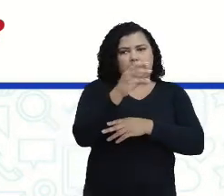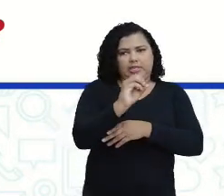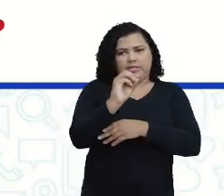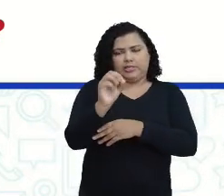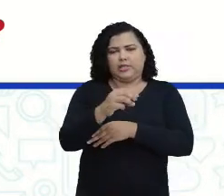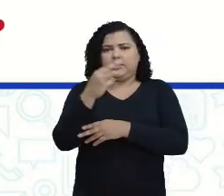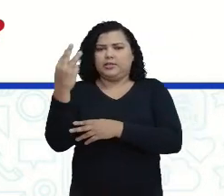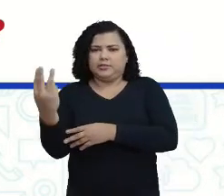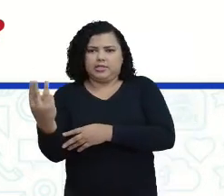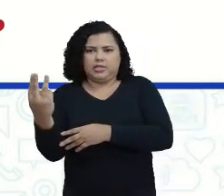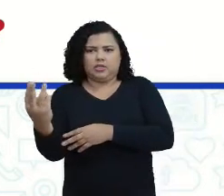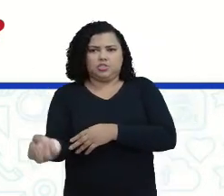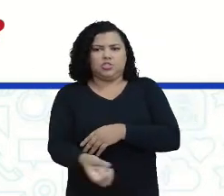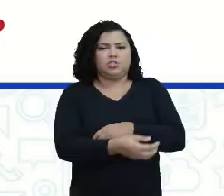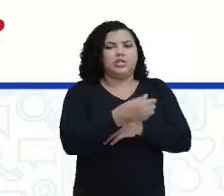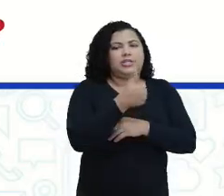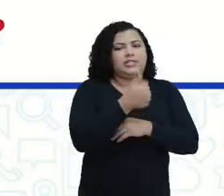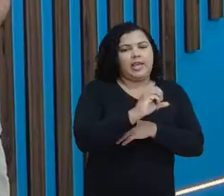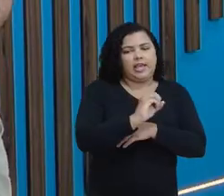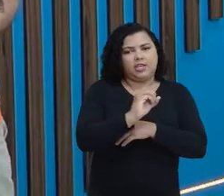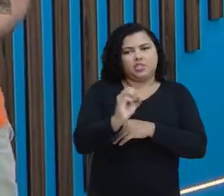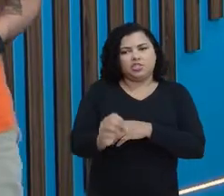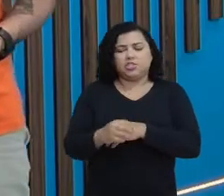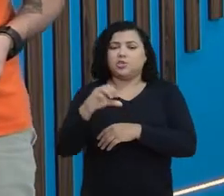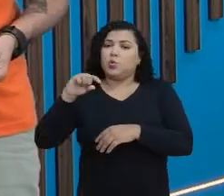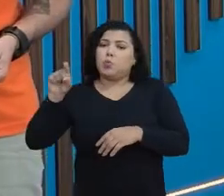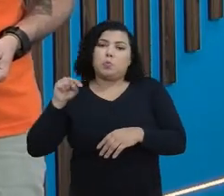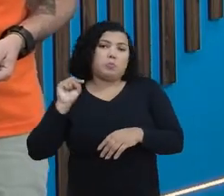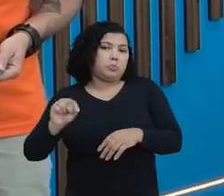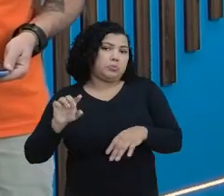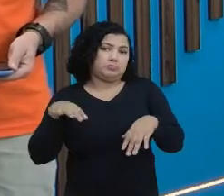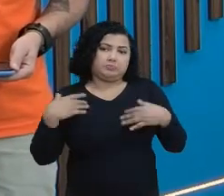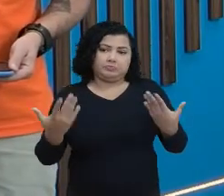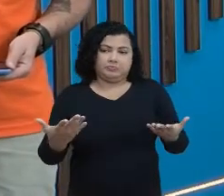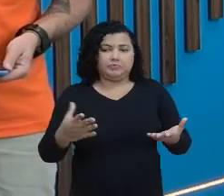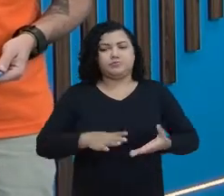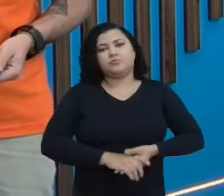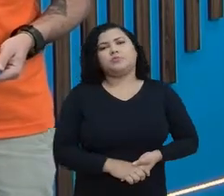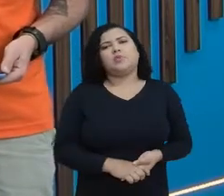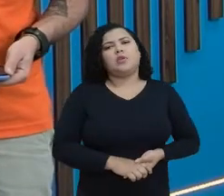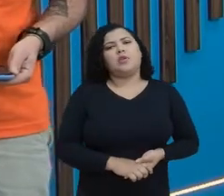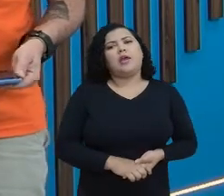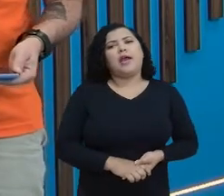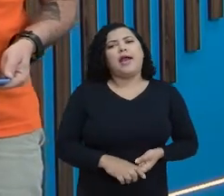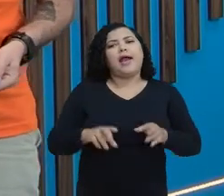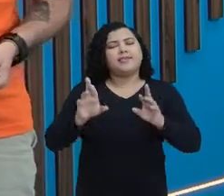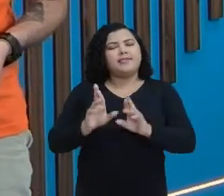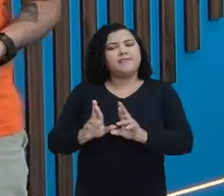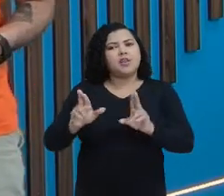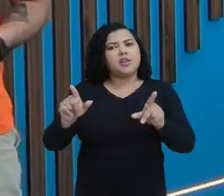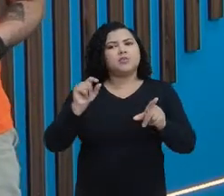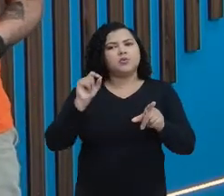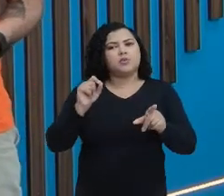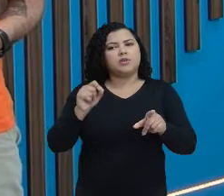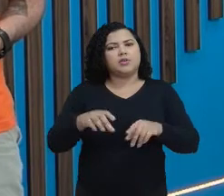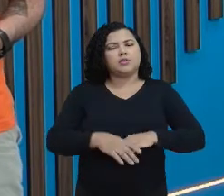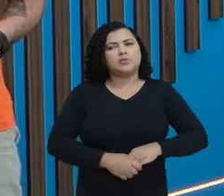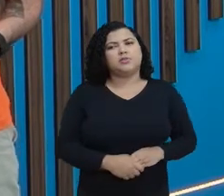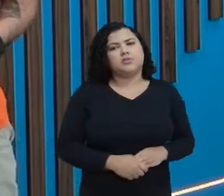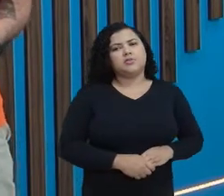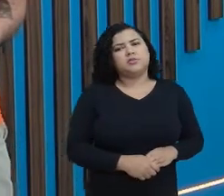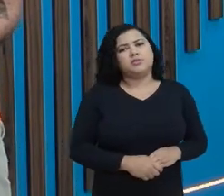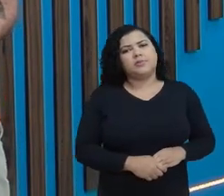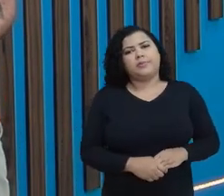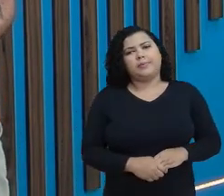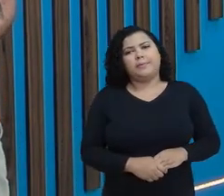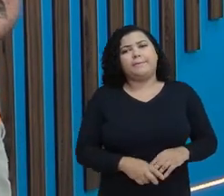minutos, 3 km por hora, 10 minutos, qual a velocidade? A diferença aqui da primeira tela para a outra é porque é o seguinte,